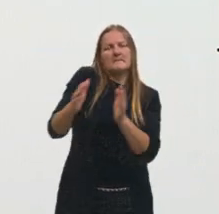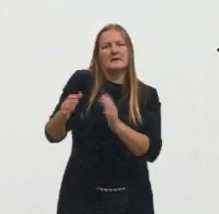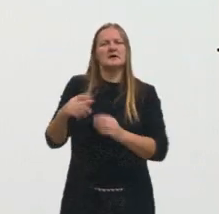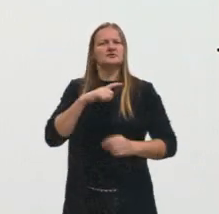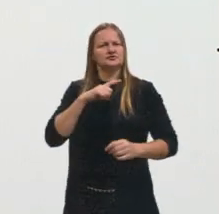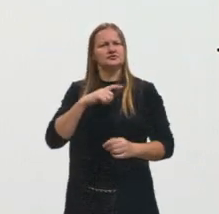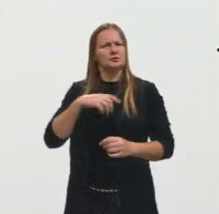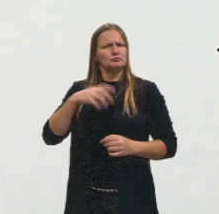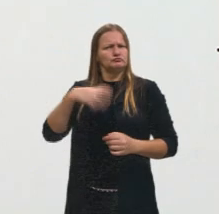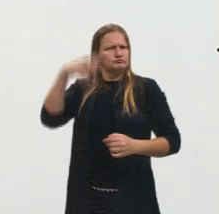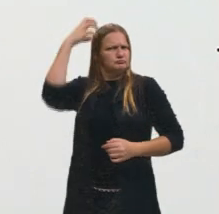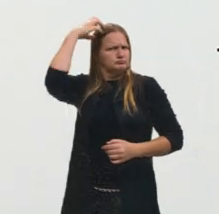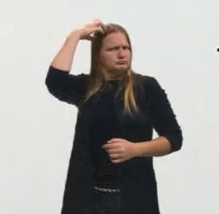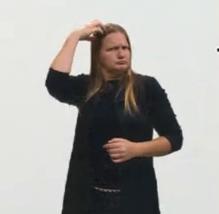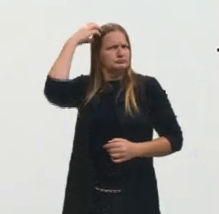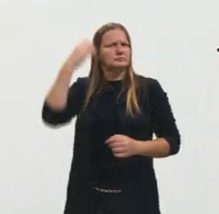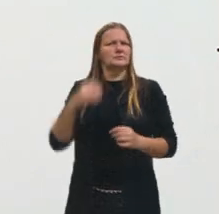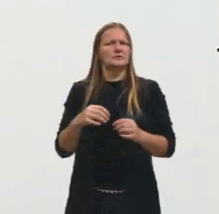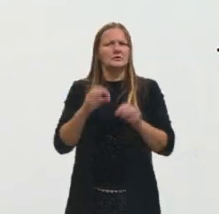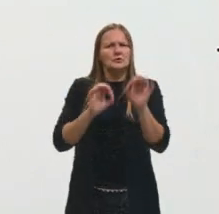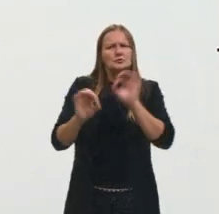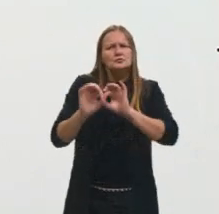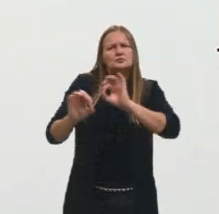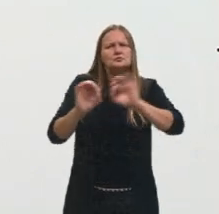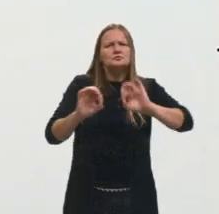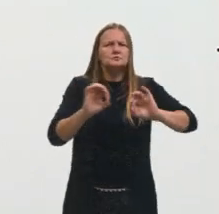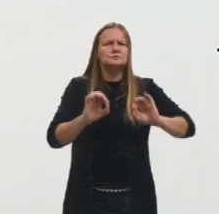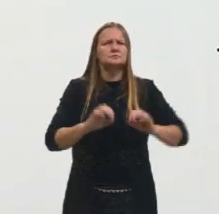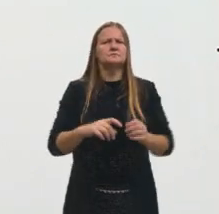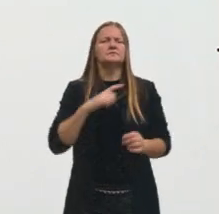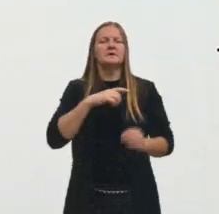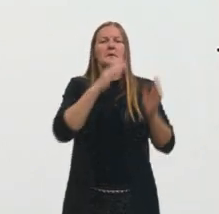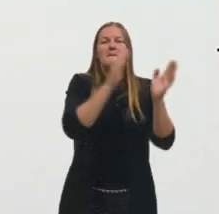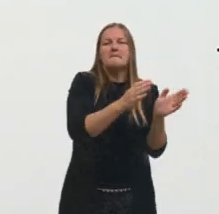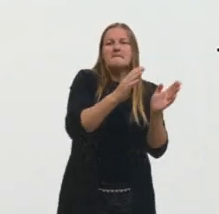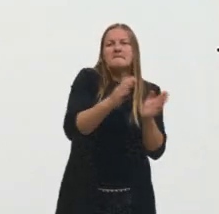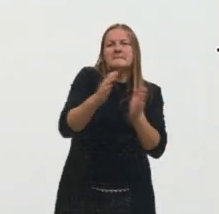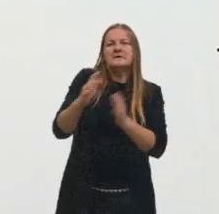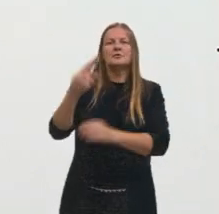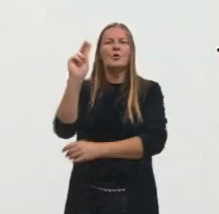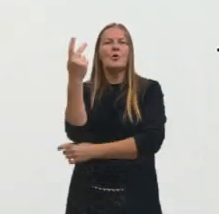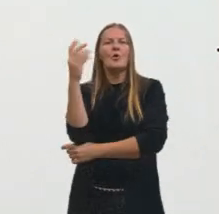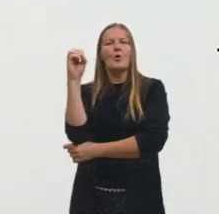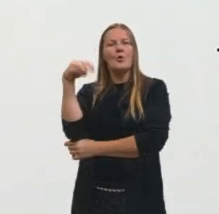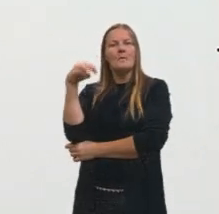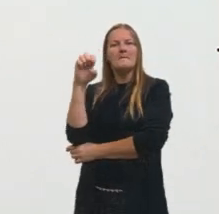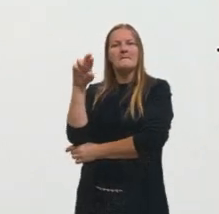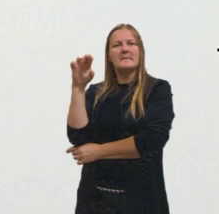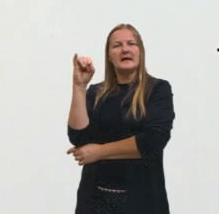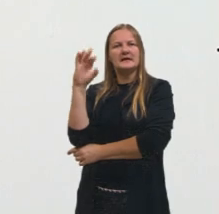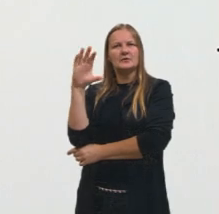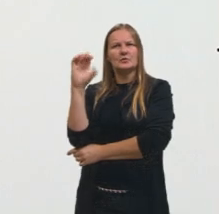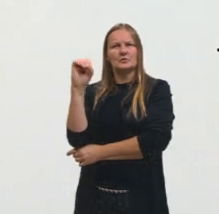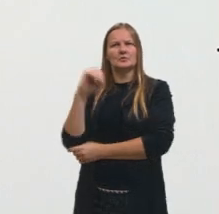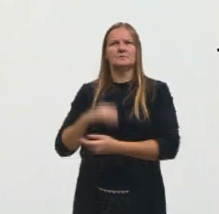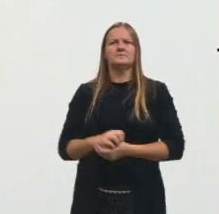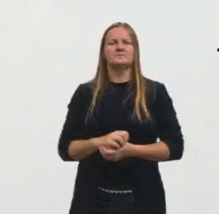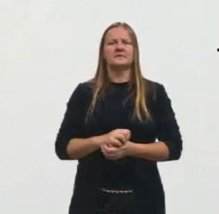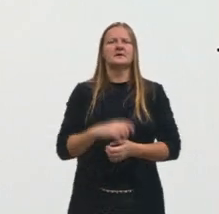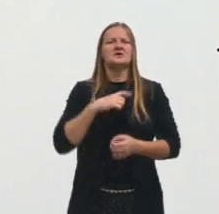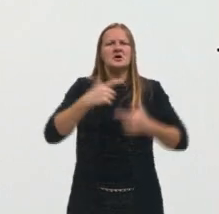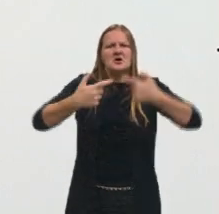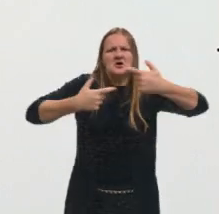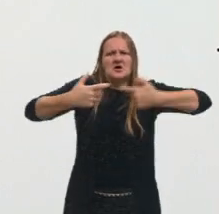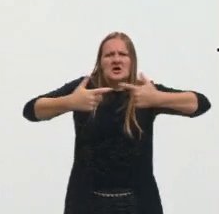Palácios que governavam as aldeias a gente vai ter o período homérico Exatamente esse período da